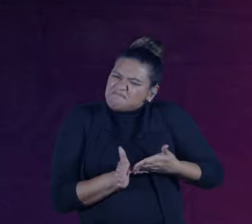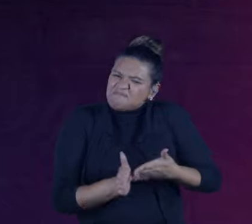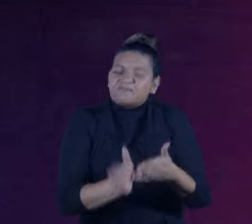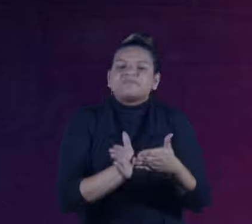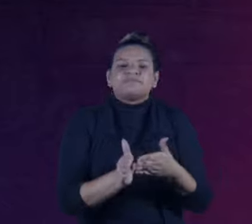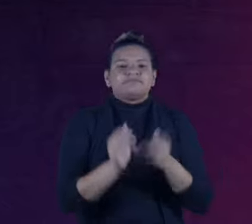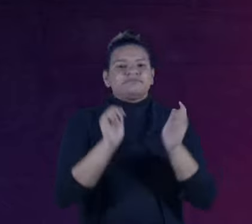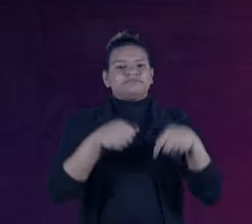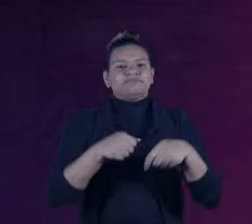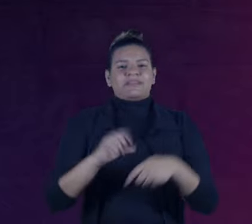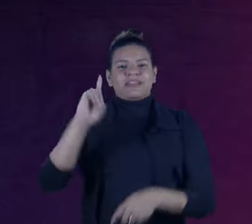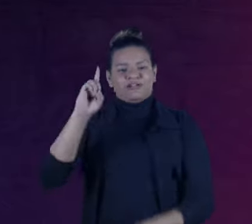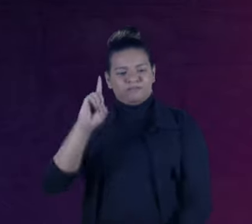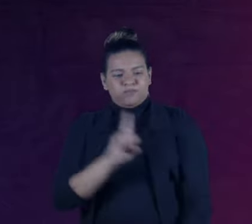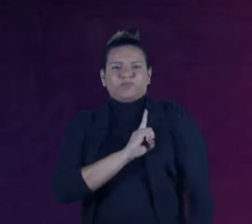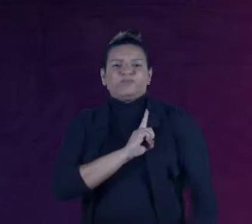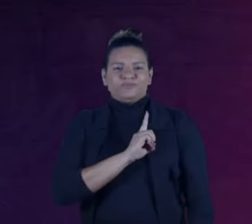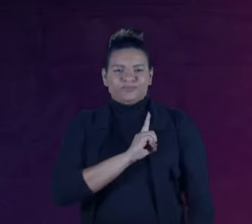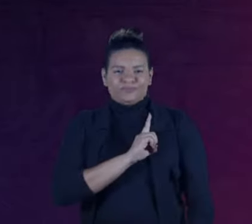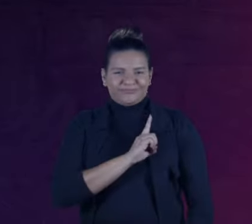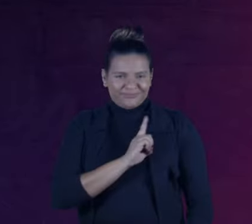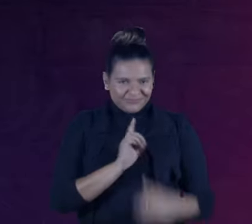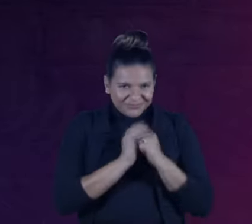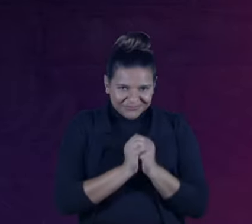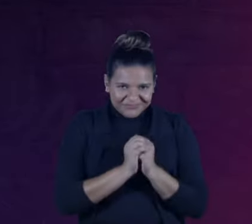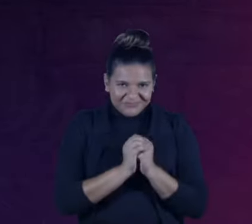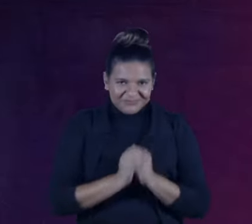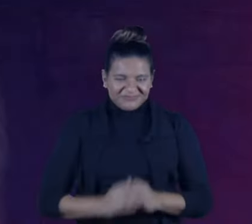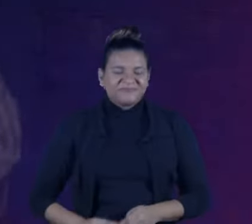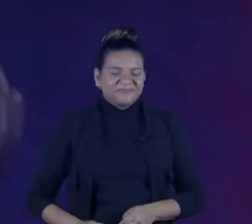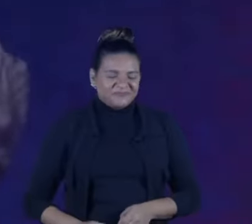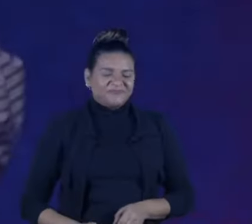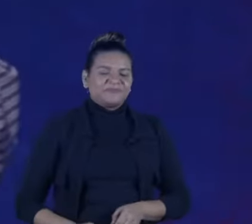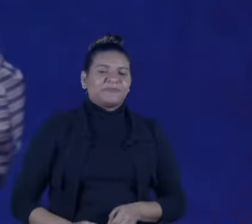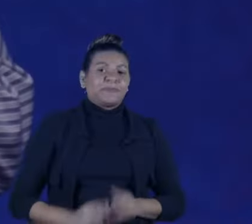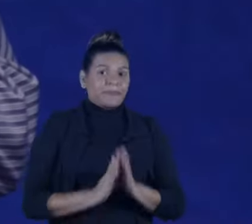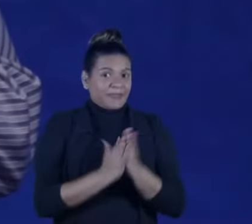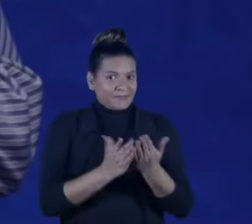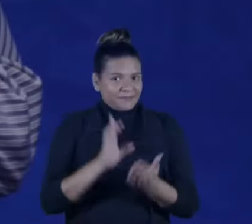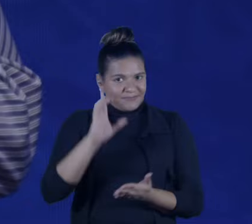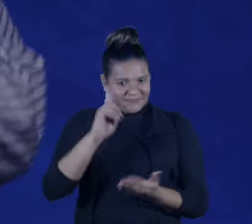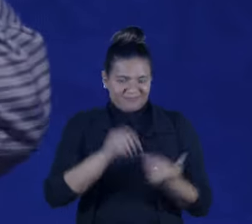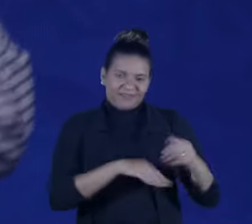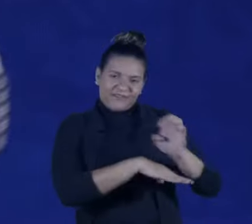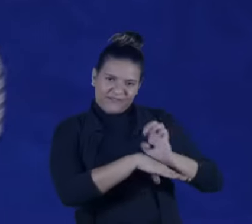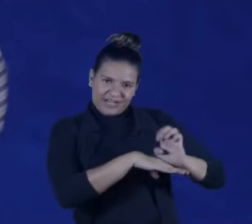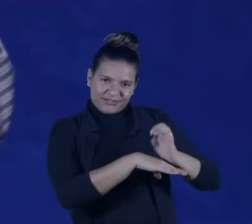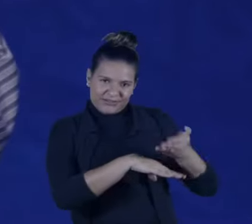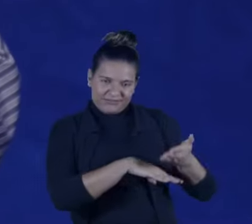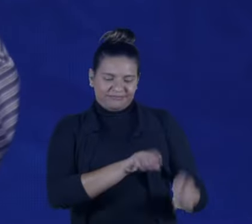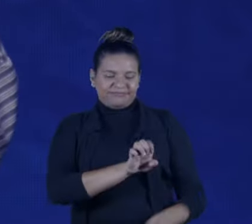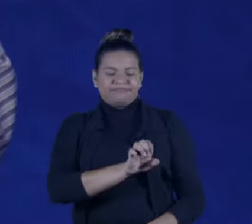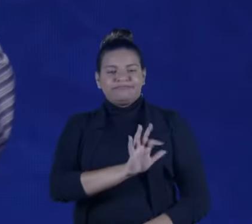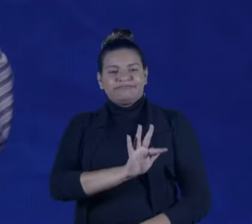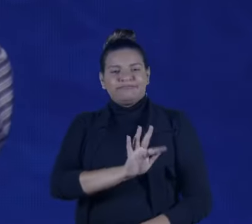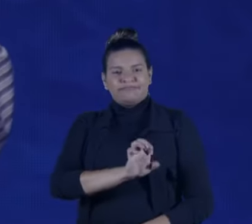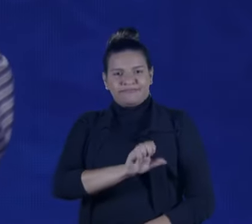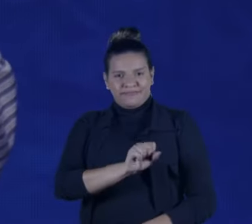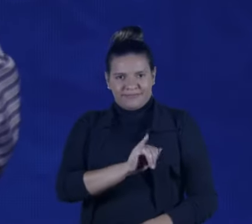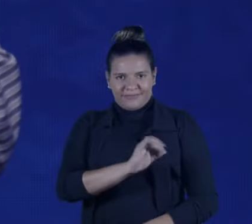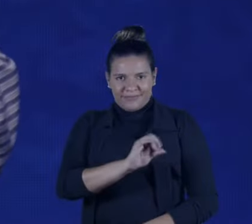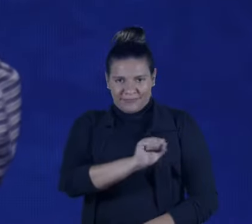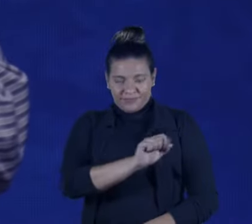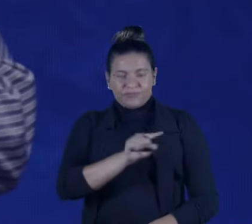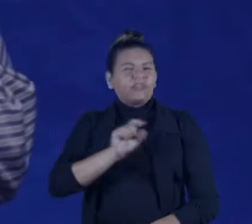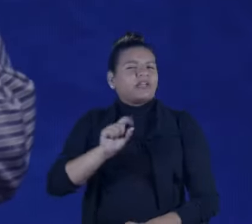de Deus no Espírito. Amém? O que o apóstolo Paulo está dizendo? Que a nossa vida,